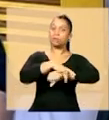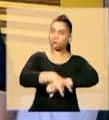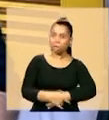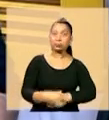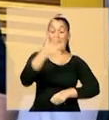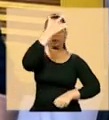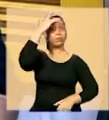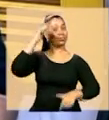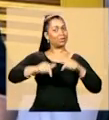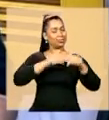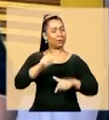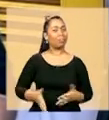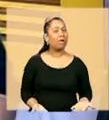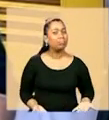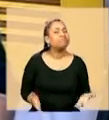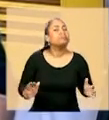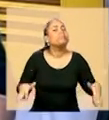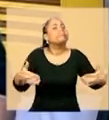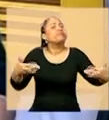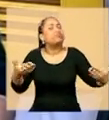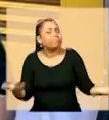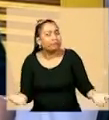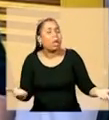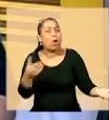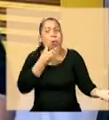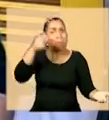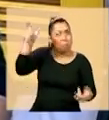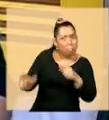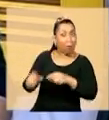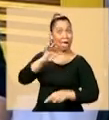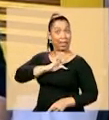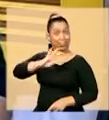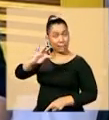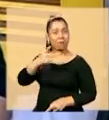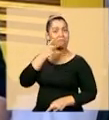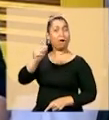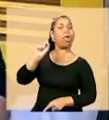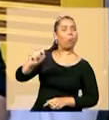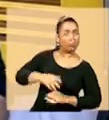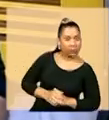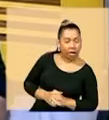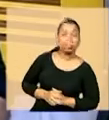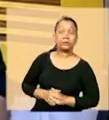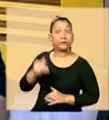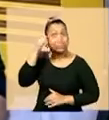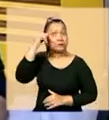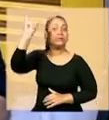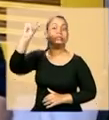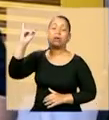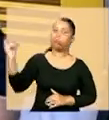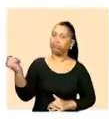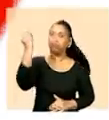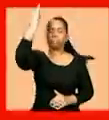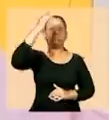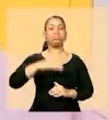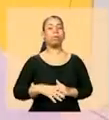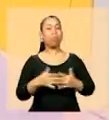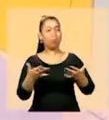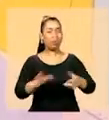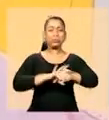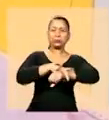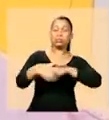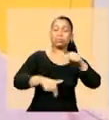e segurança do trabalhador. Paulo Chianese, que é técnico em segurança do trabalho, diz que prevenção é fundamental.